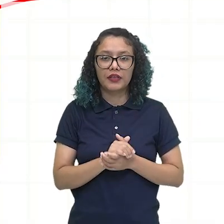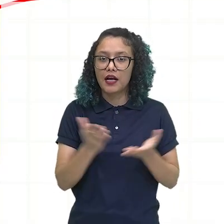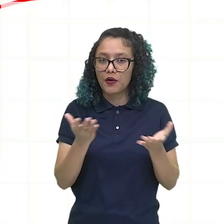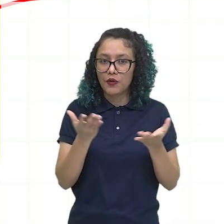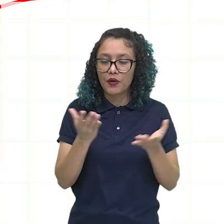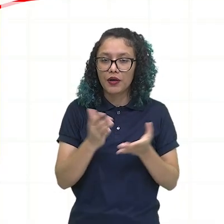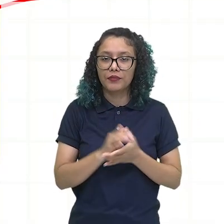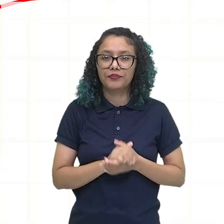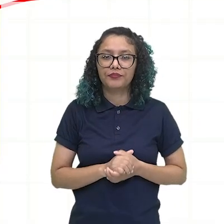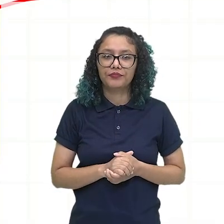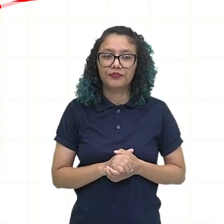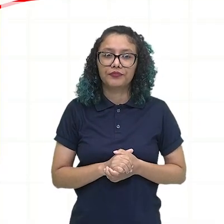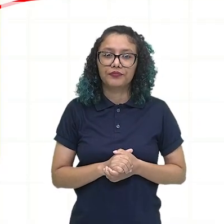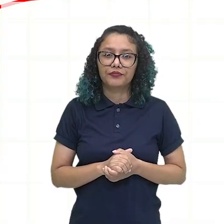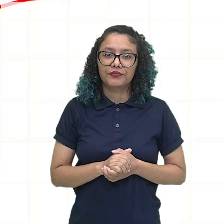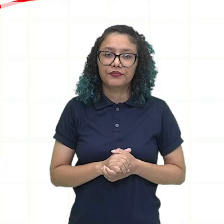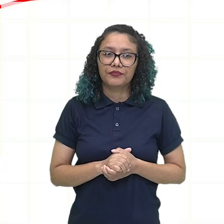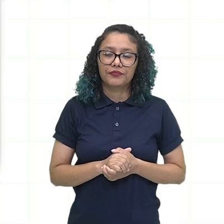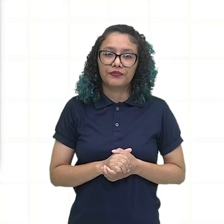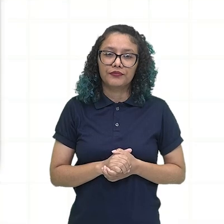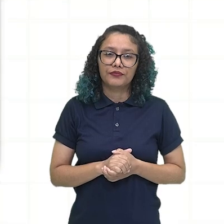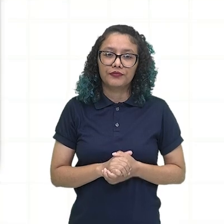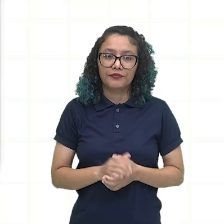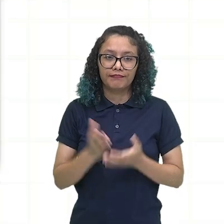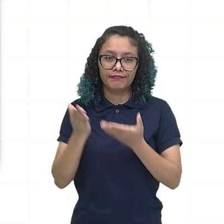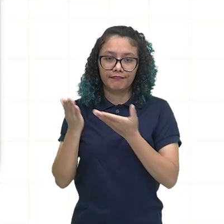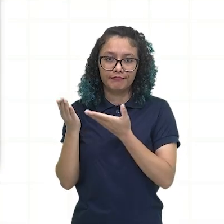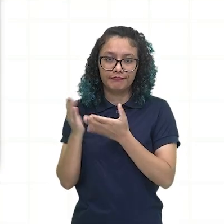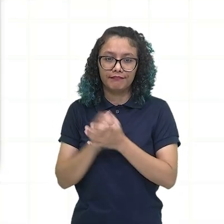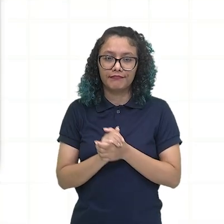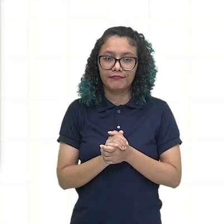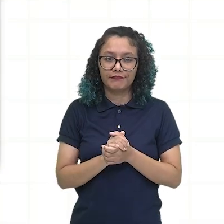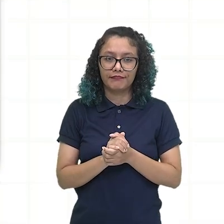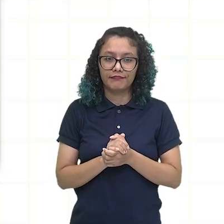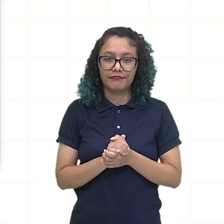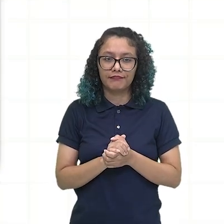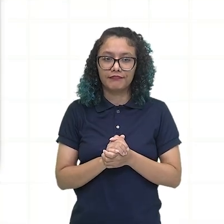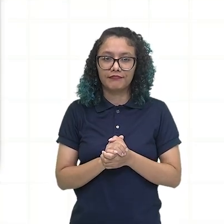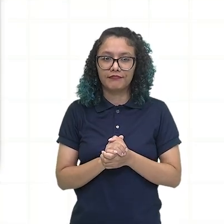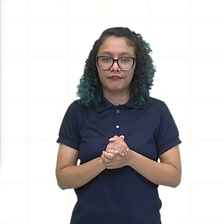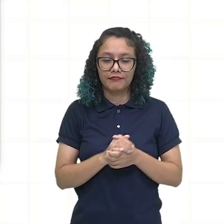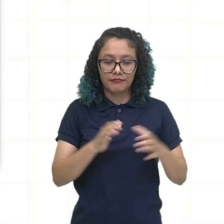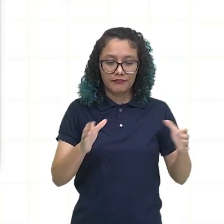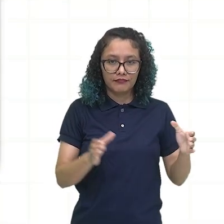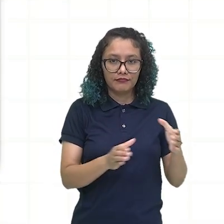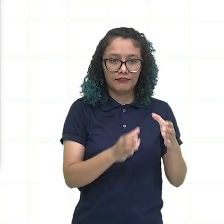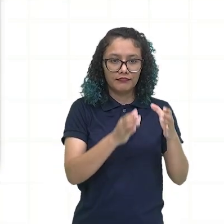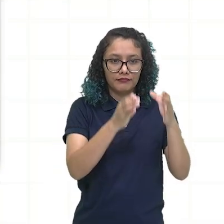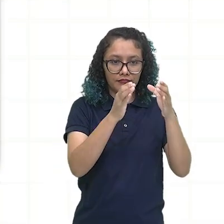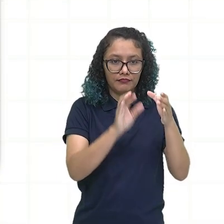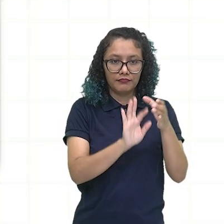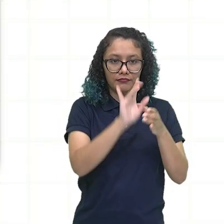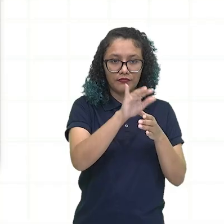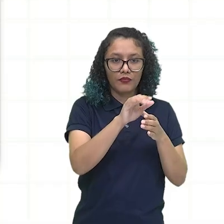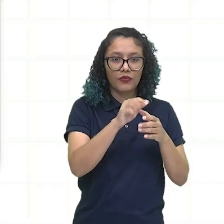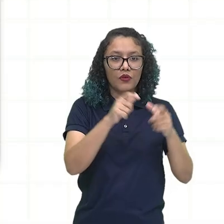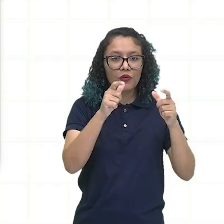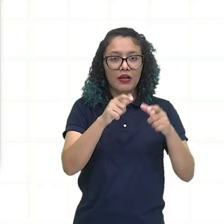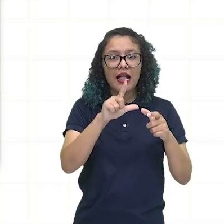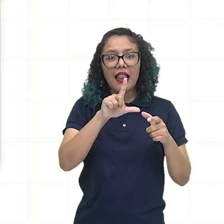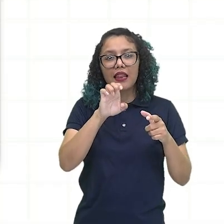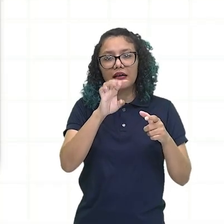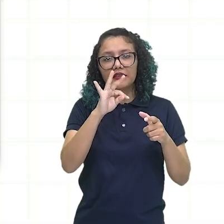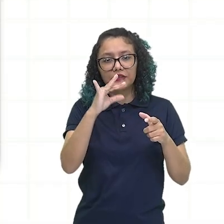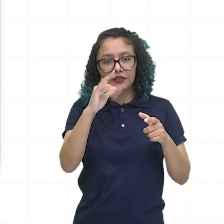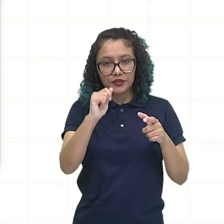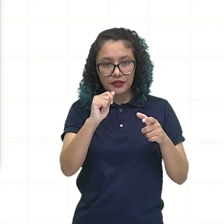nosso mapa, que você vai ver agora, olha, a distância de Letícia, que está aqui do